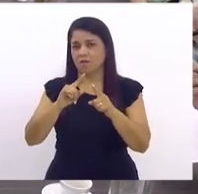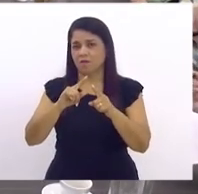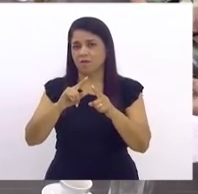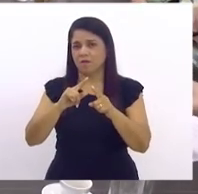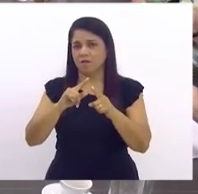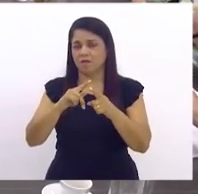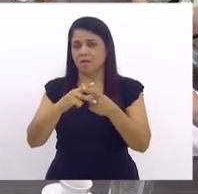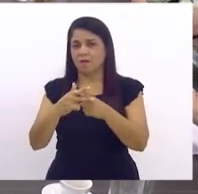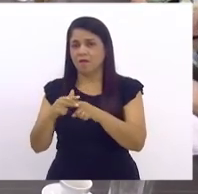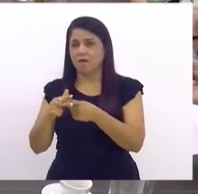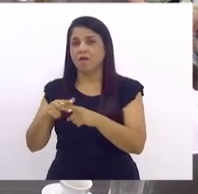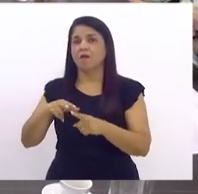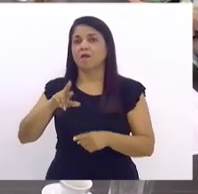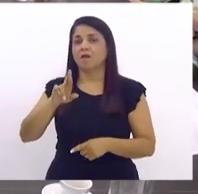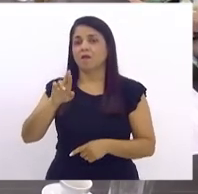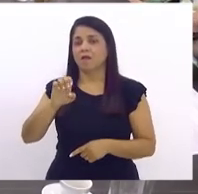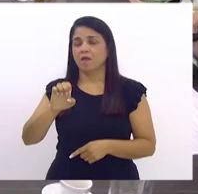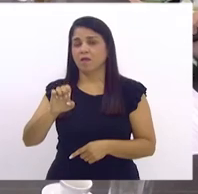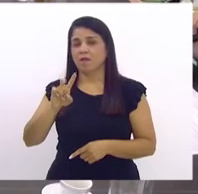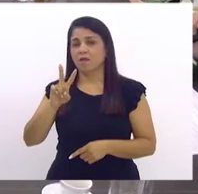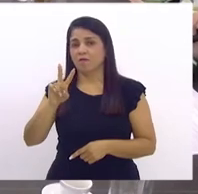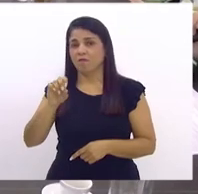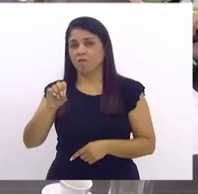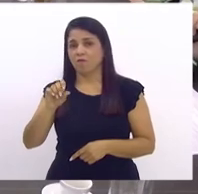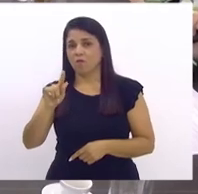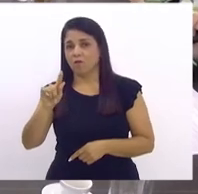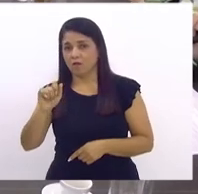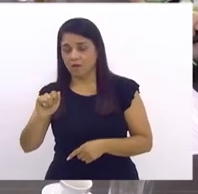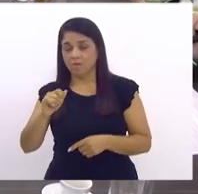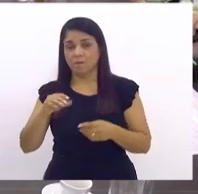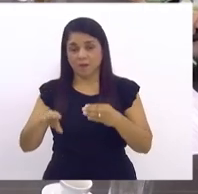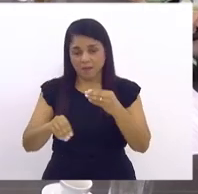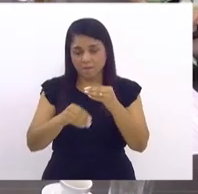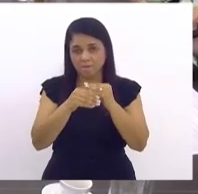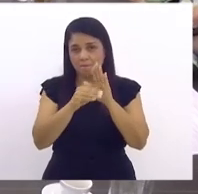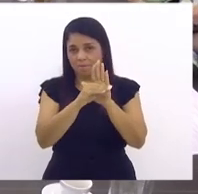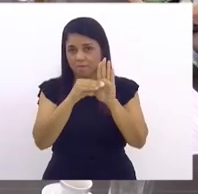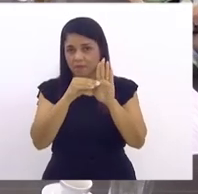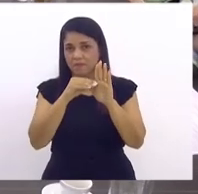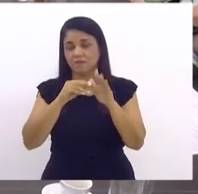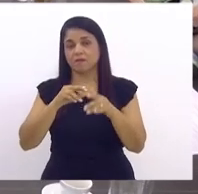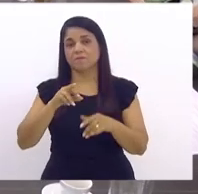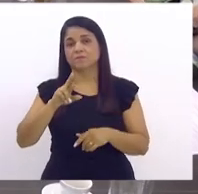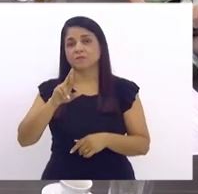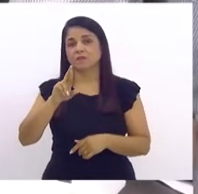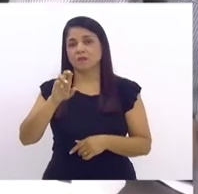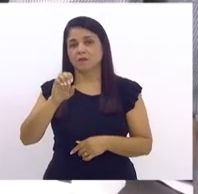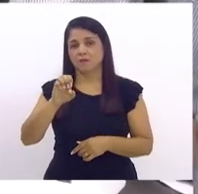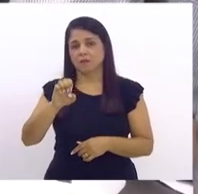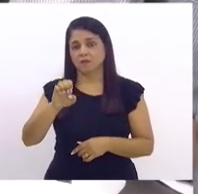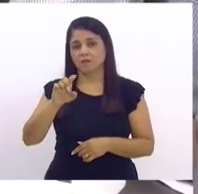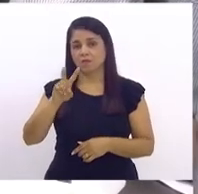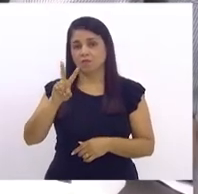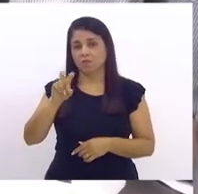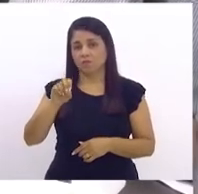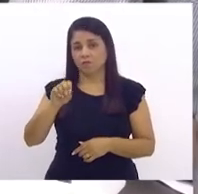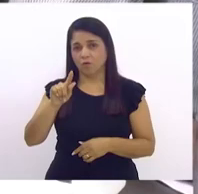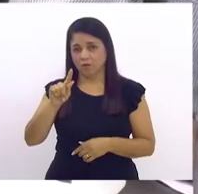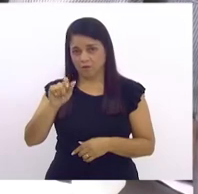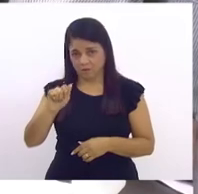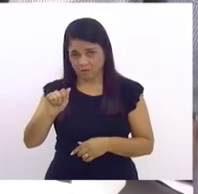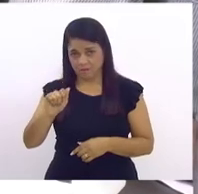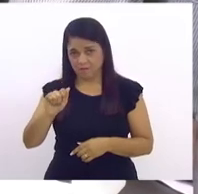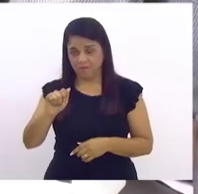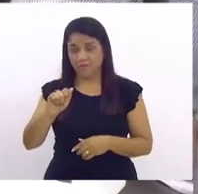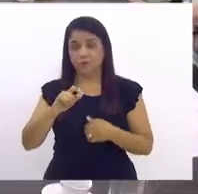15, artigo 15. Revoga. Ah, tem uma emenda modificativa. Isso. Revogando a lei. Isso. É uma lei que foi originalmente